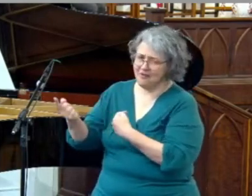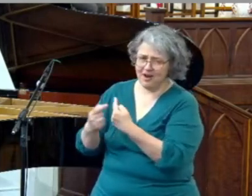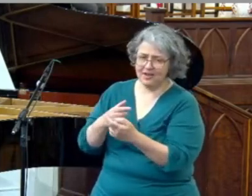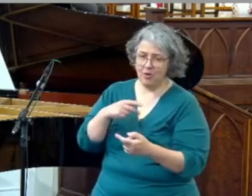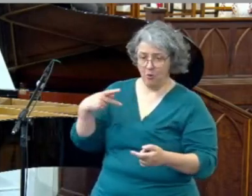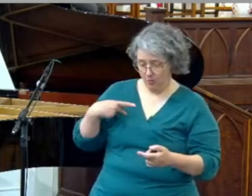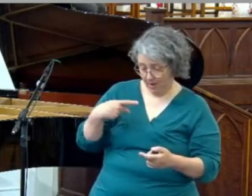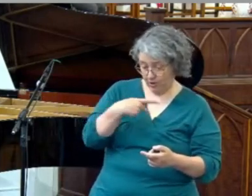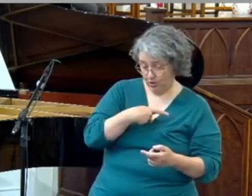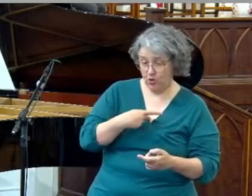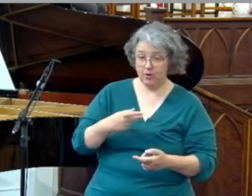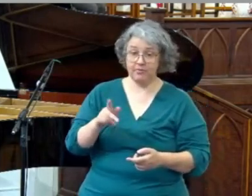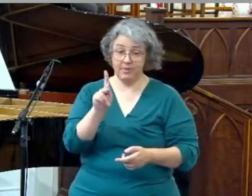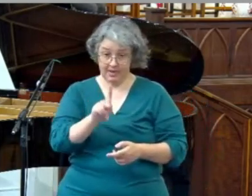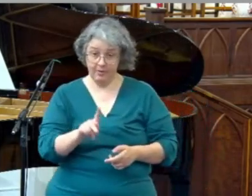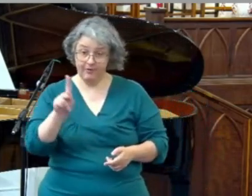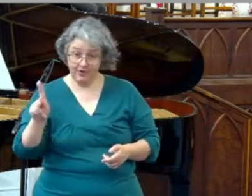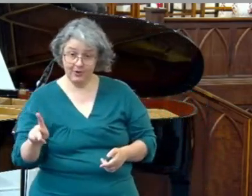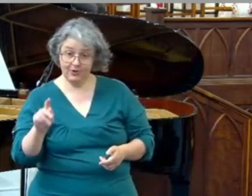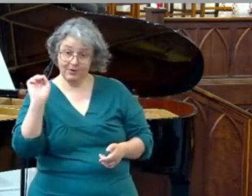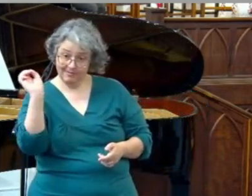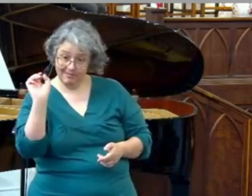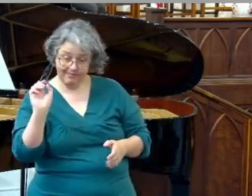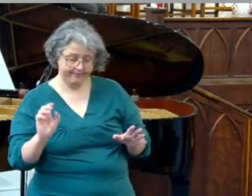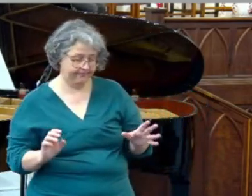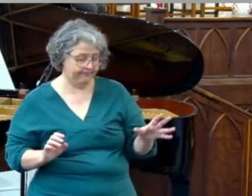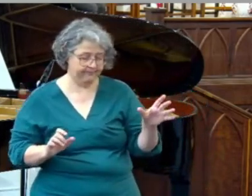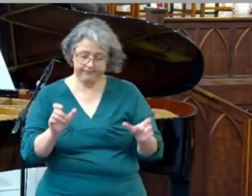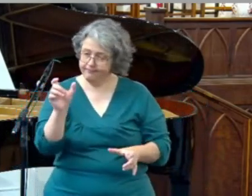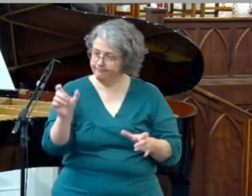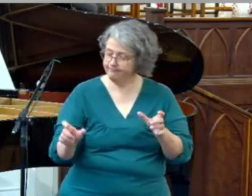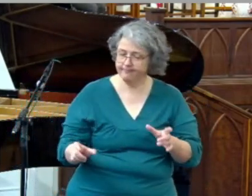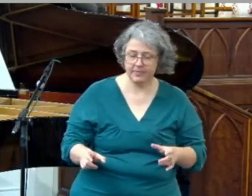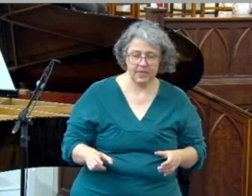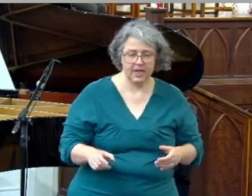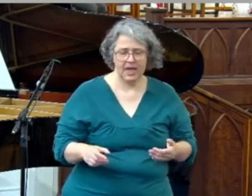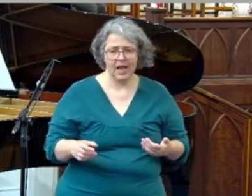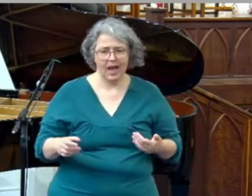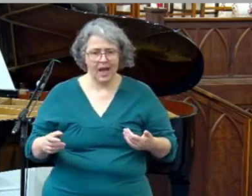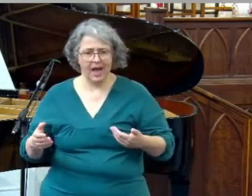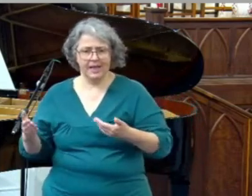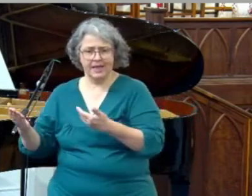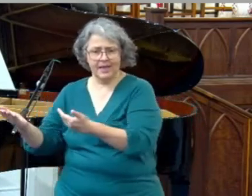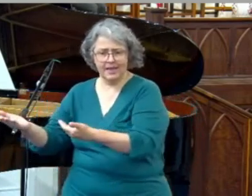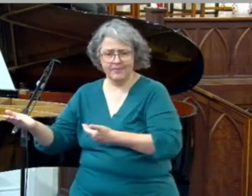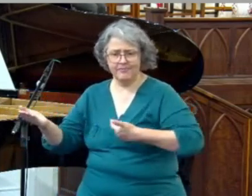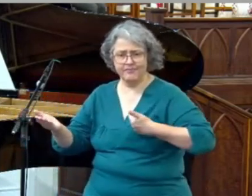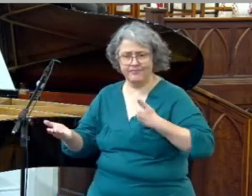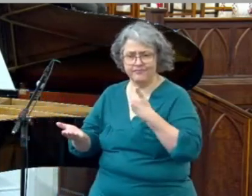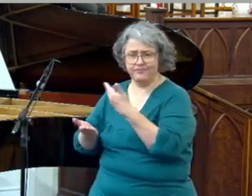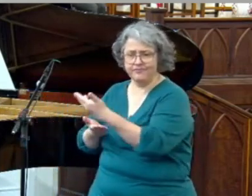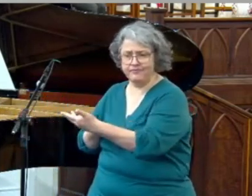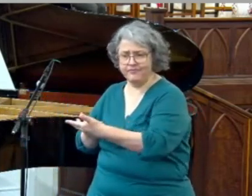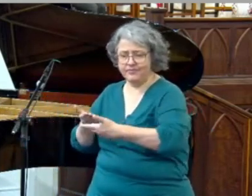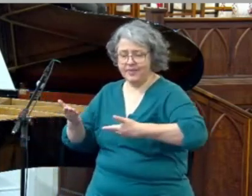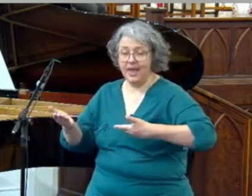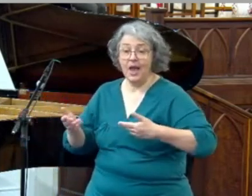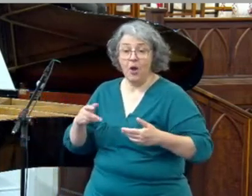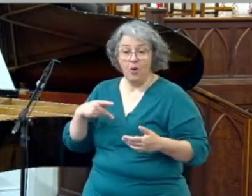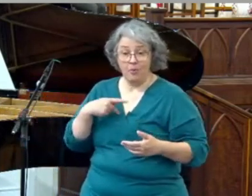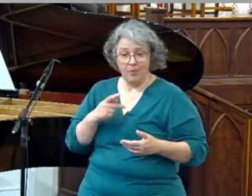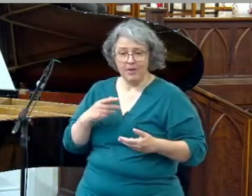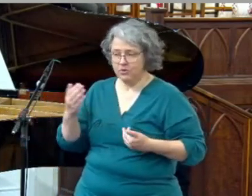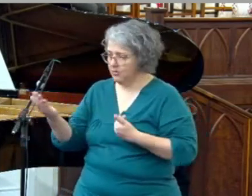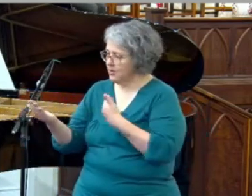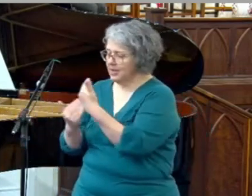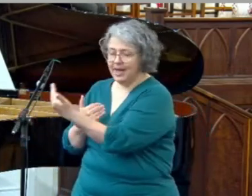uma amizade a tal ponto que aquela mulher começou a se sentir à vontade de fazer todas as